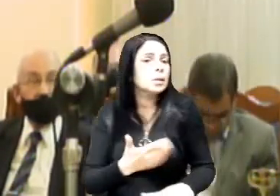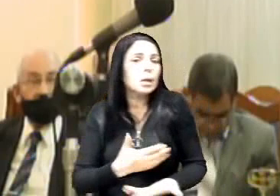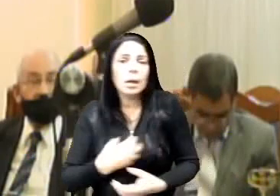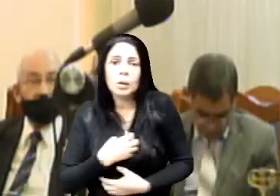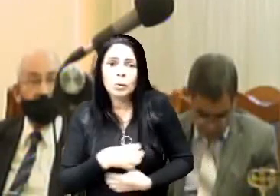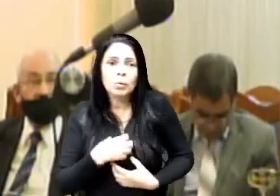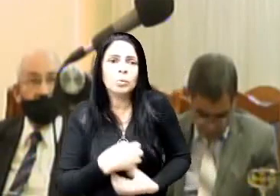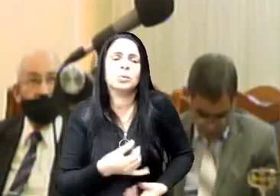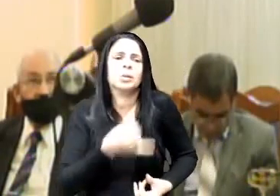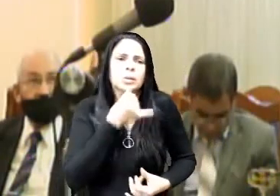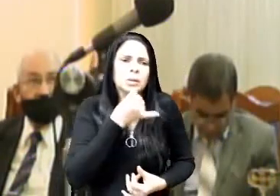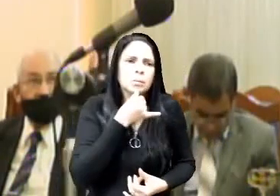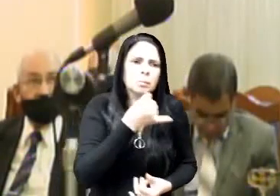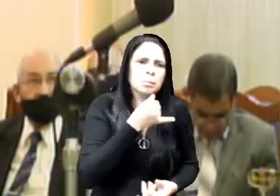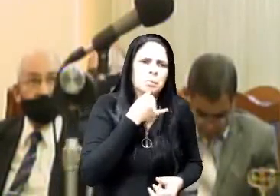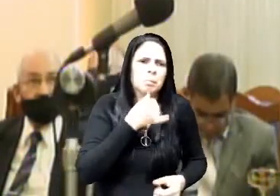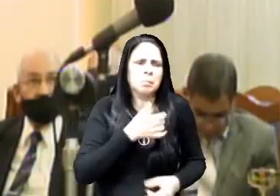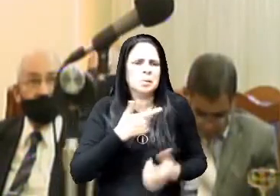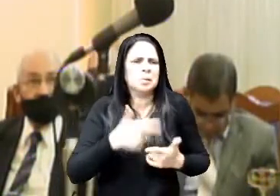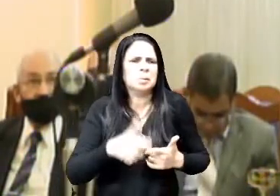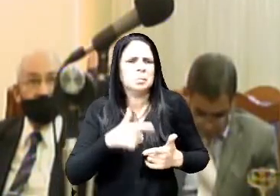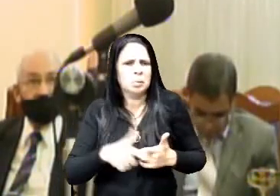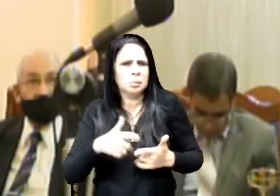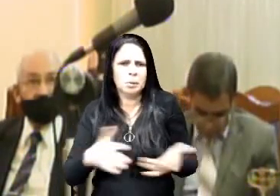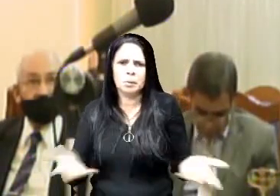luta, sem tribulação,